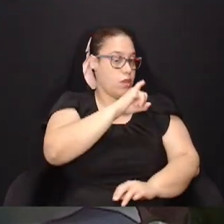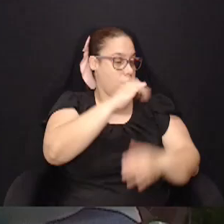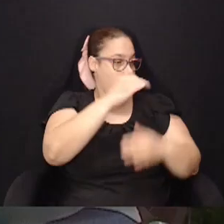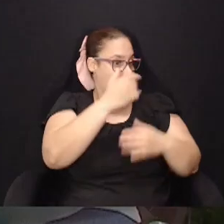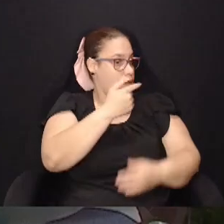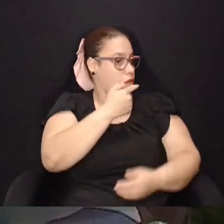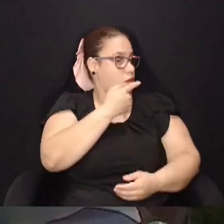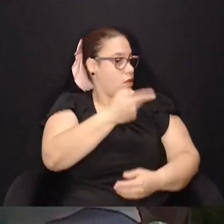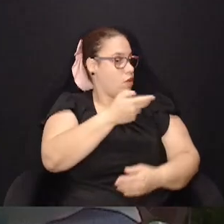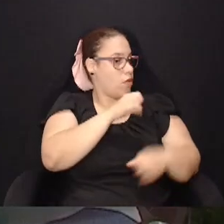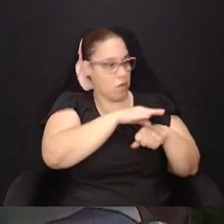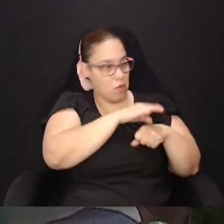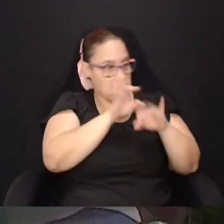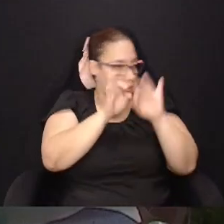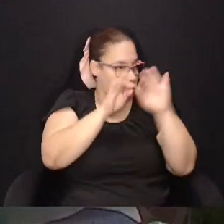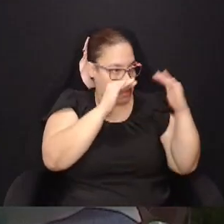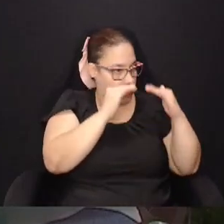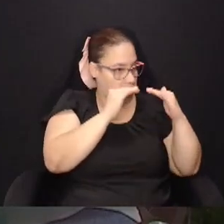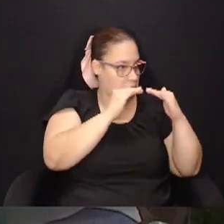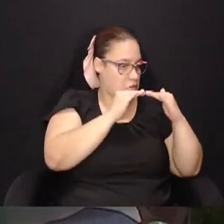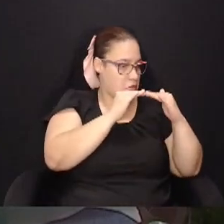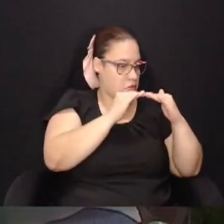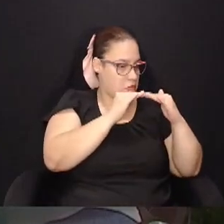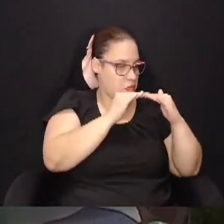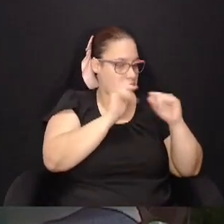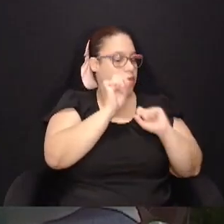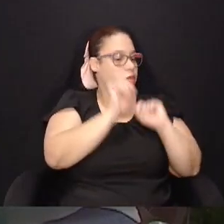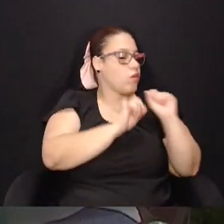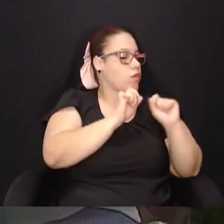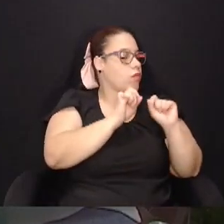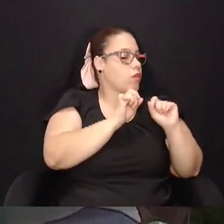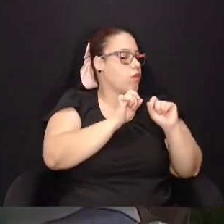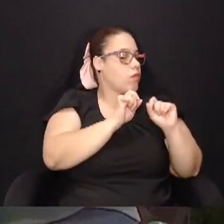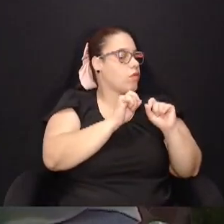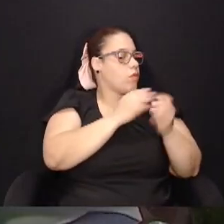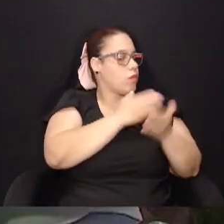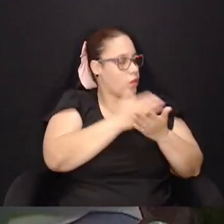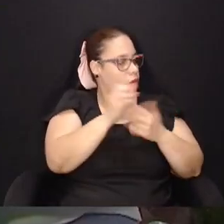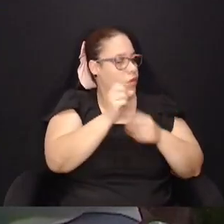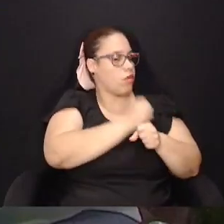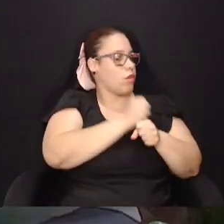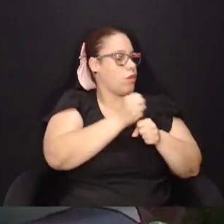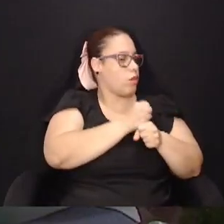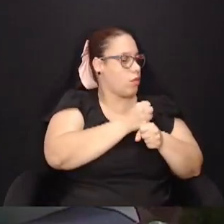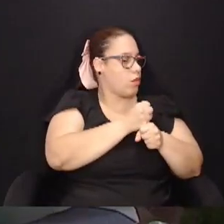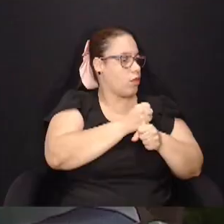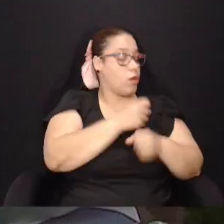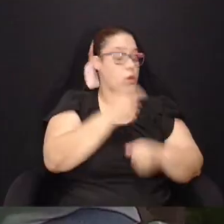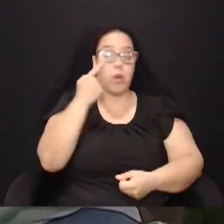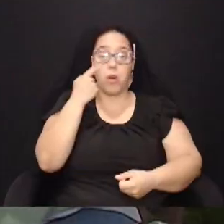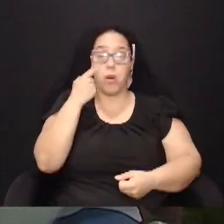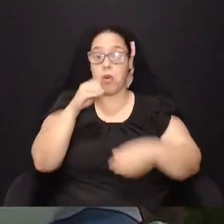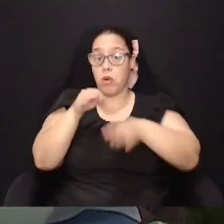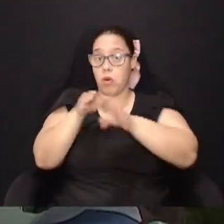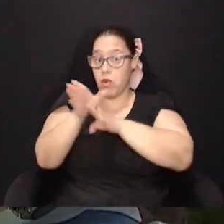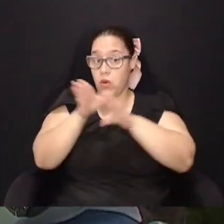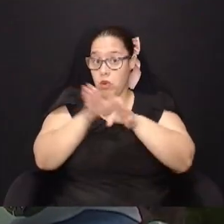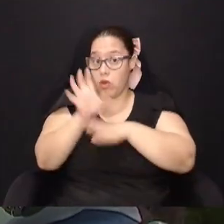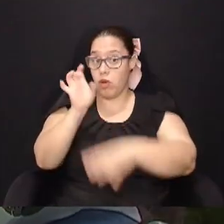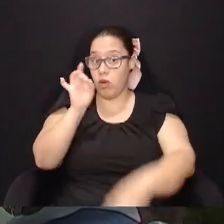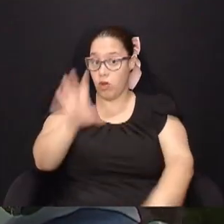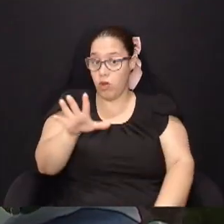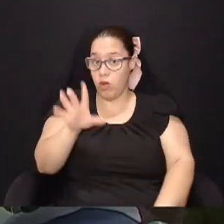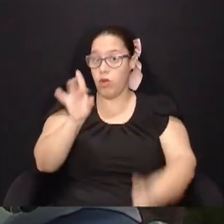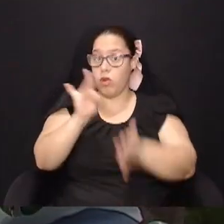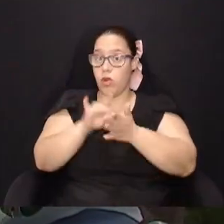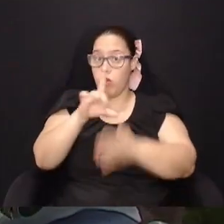pessoal que está em casa, dessa questão de início de ano, né, que é a compra do material escolar? Olha, a minha recomendação é só que as pessoas, de fato, saiam com uma